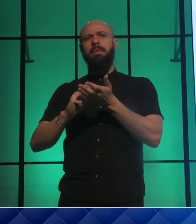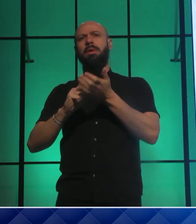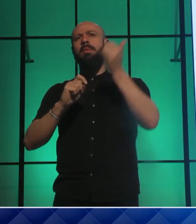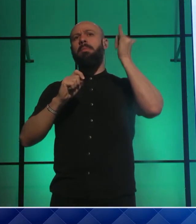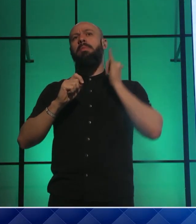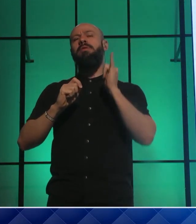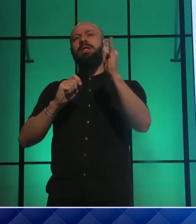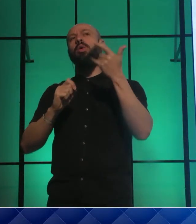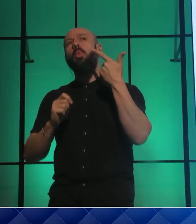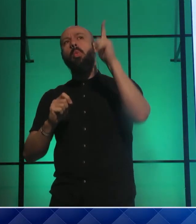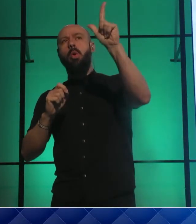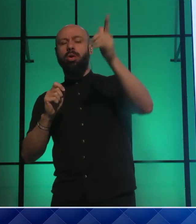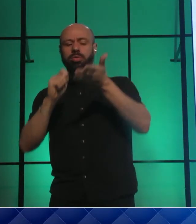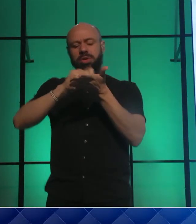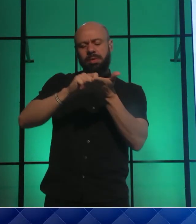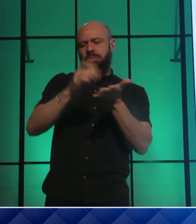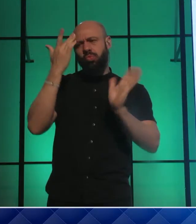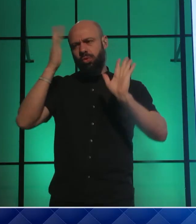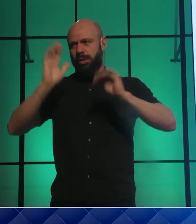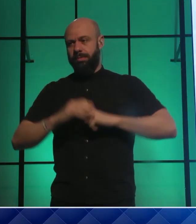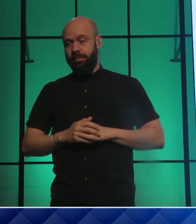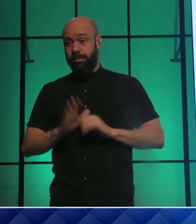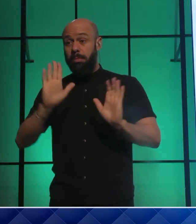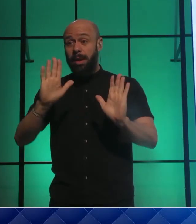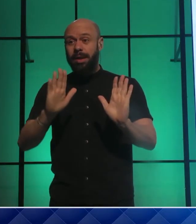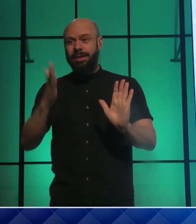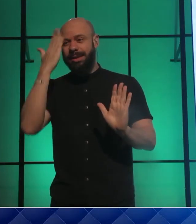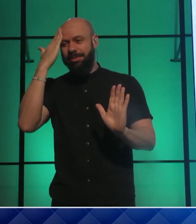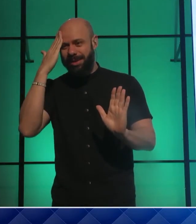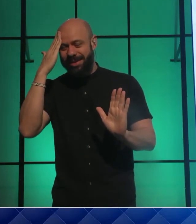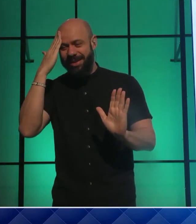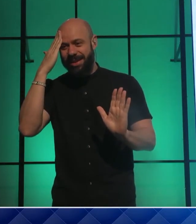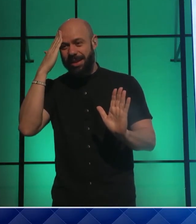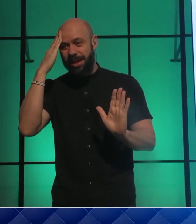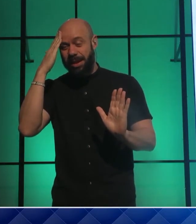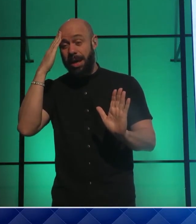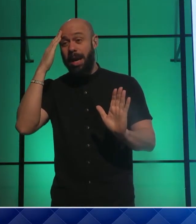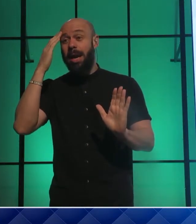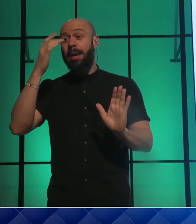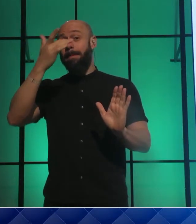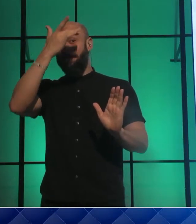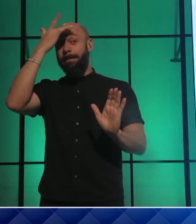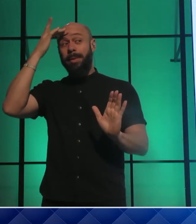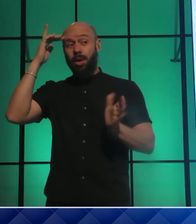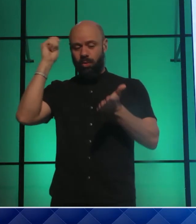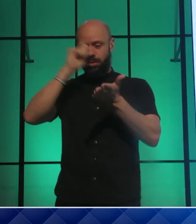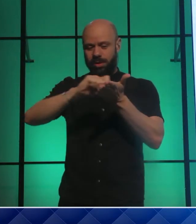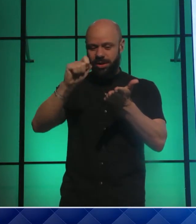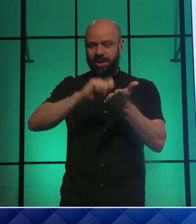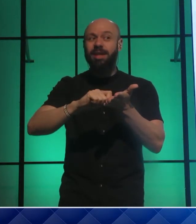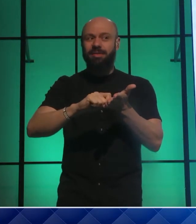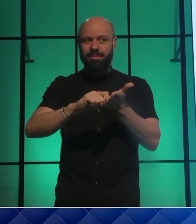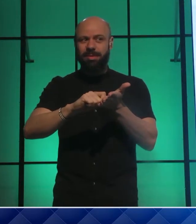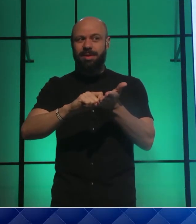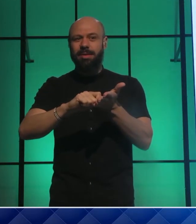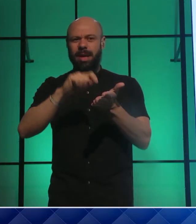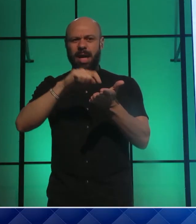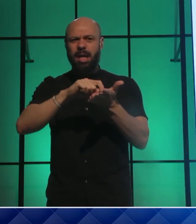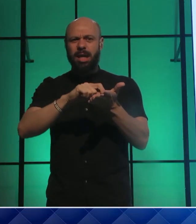outro escritor. Mas uma coisa a gente sabe: o cara que escreveu o Salmo 102 estava frustrado.